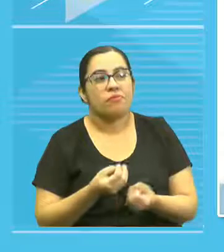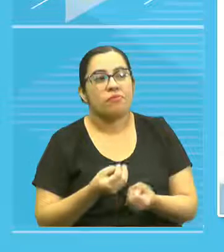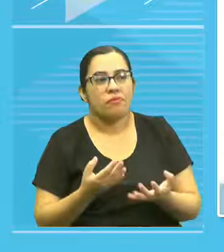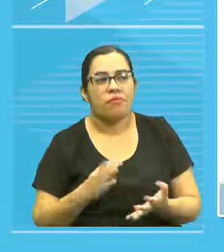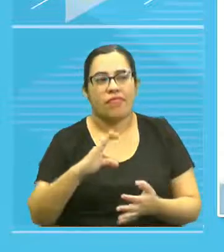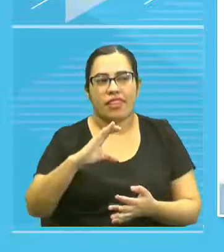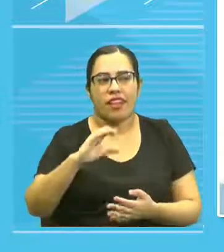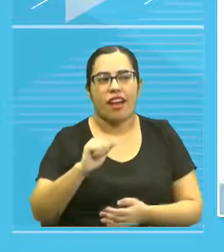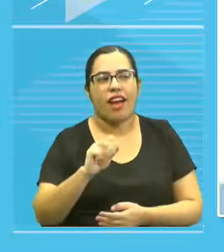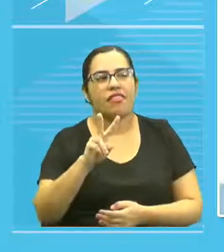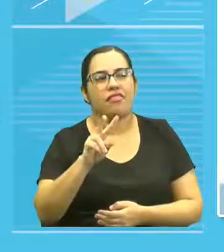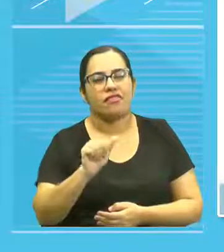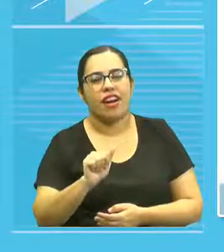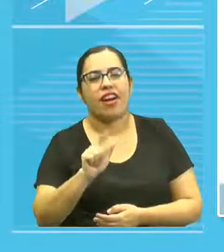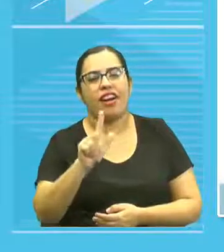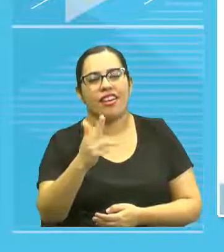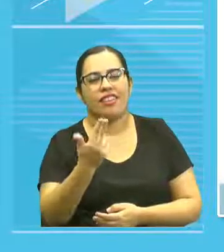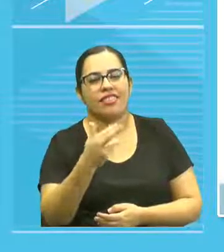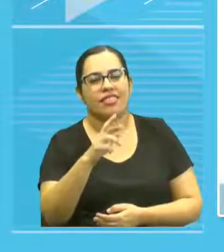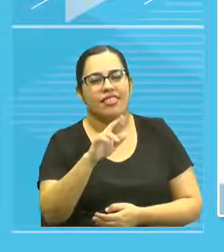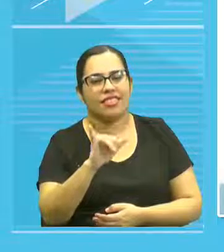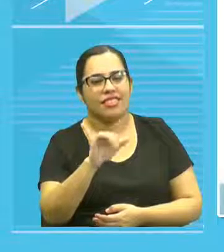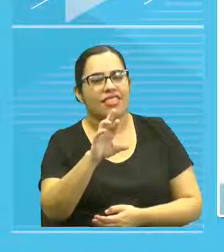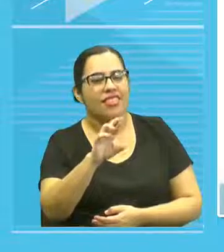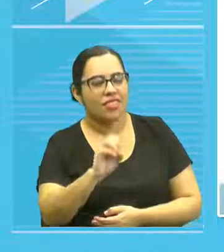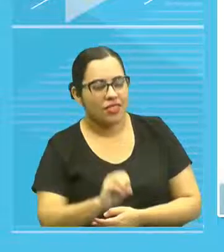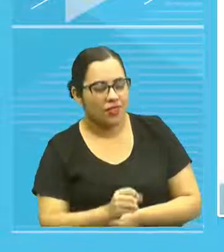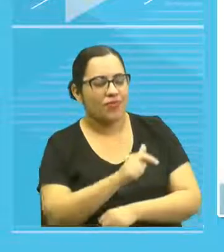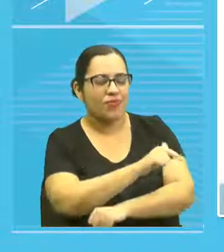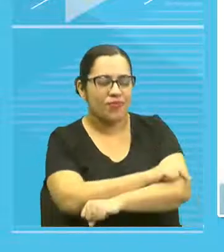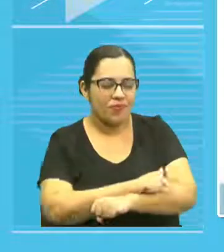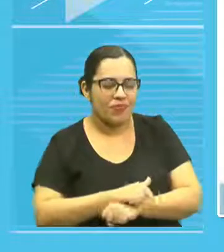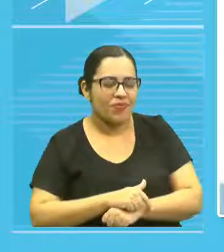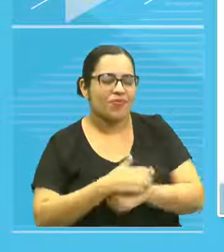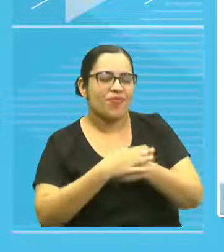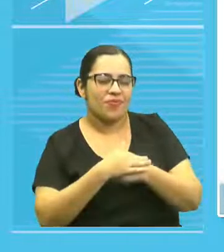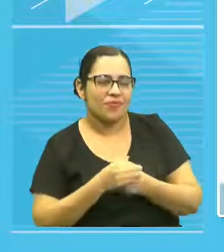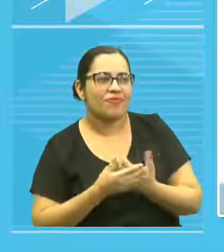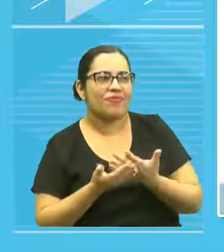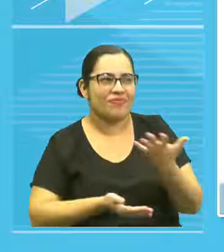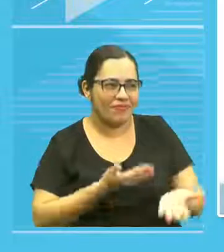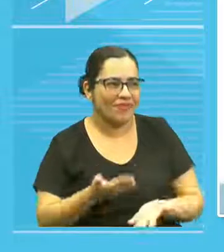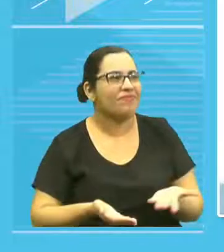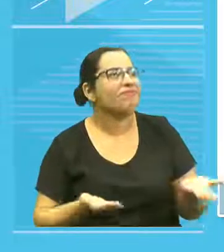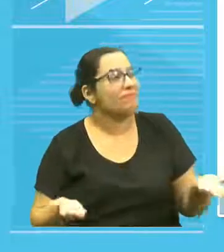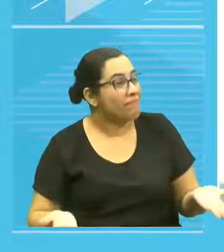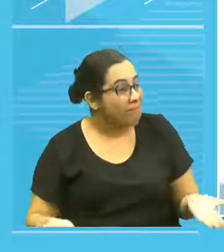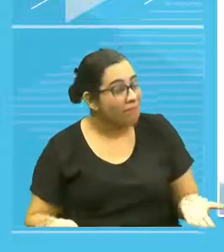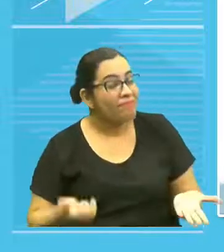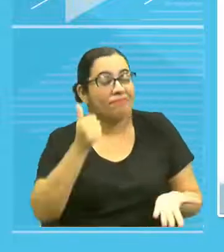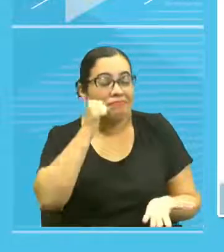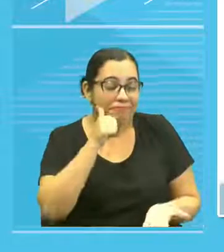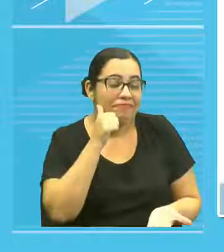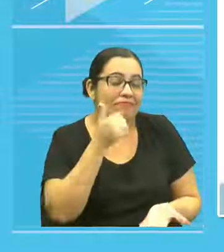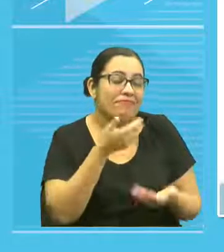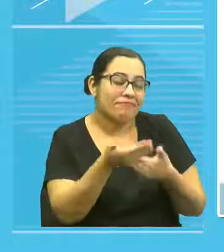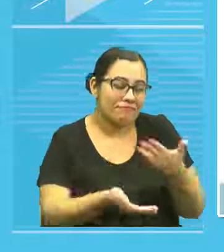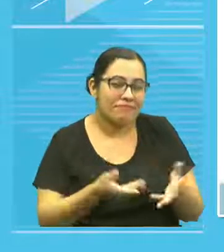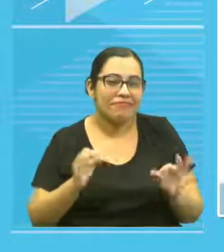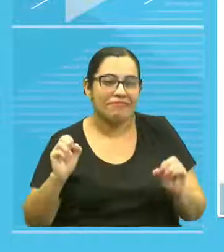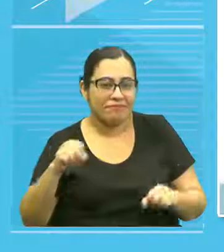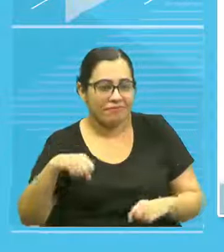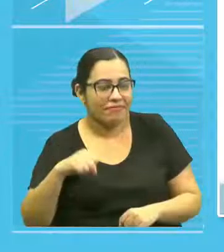aqueles que são educados gentis com as damas